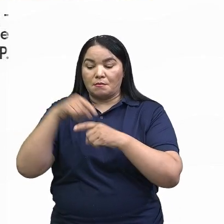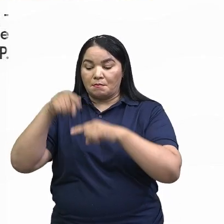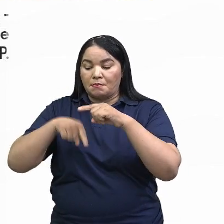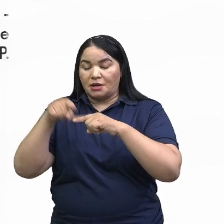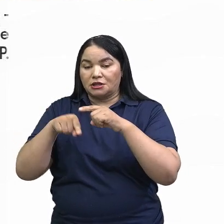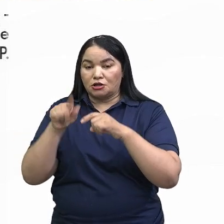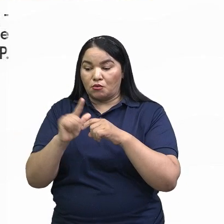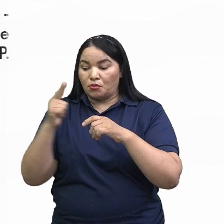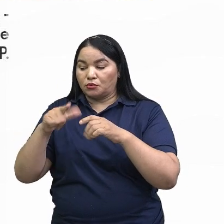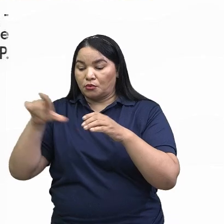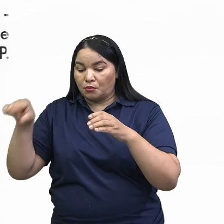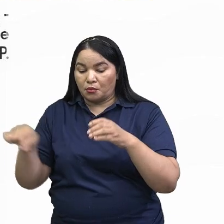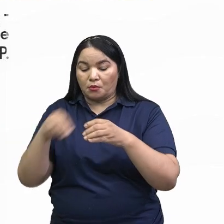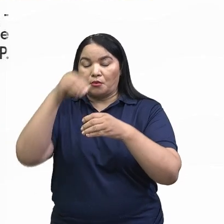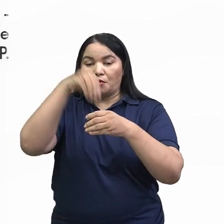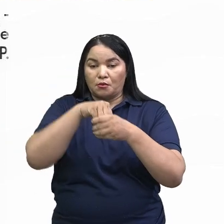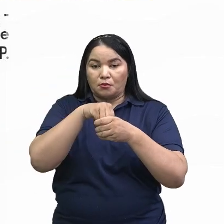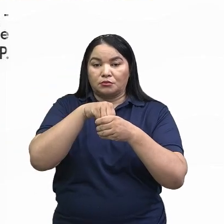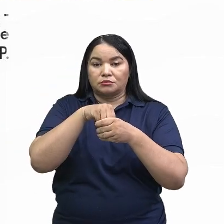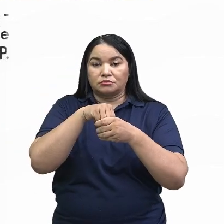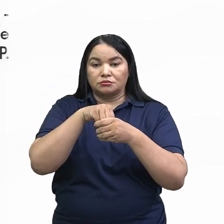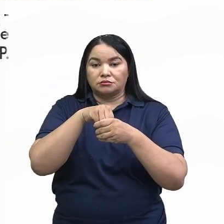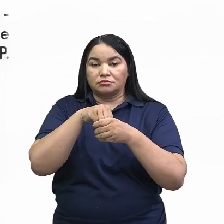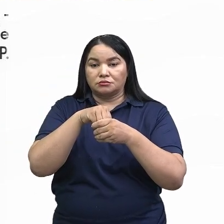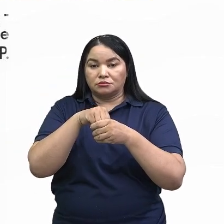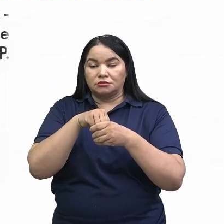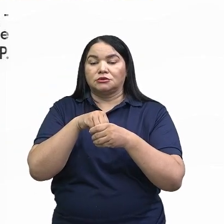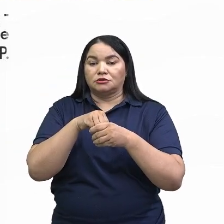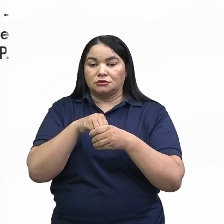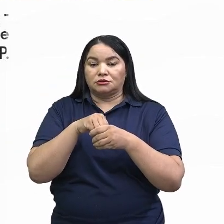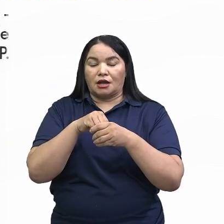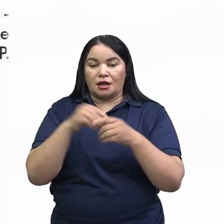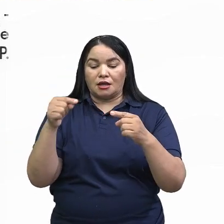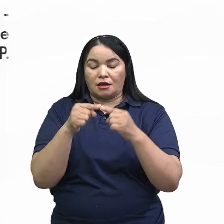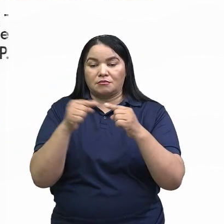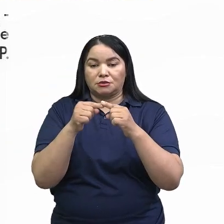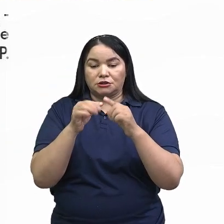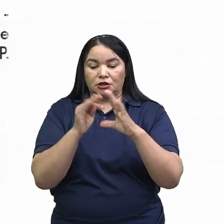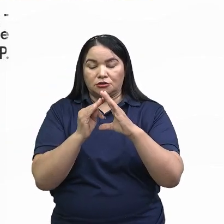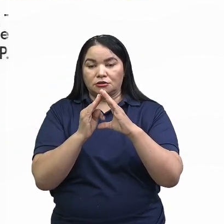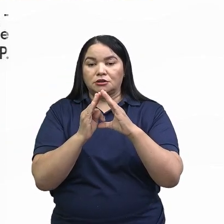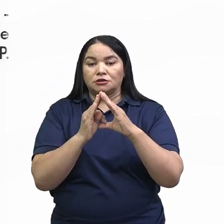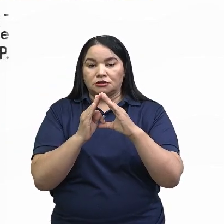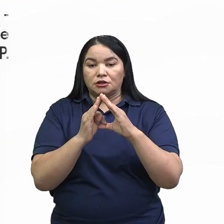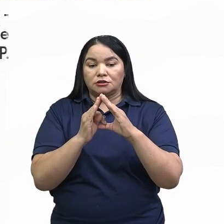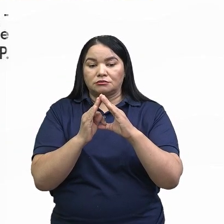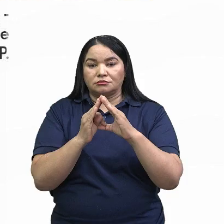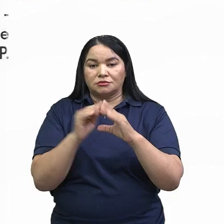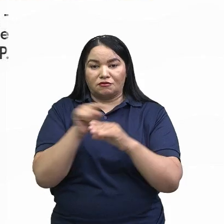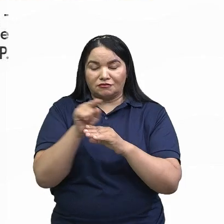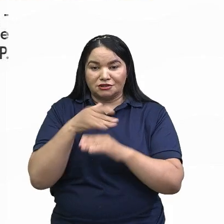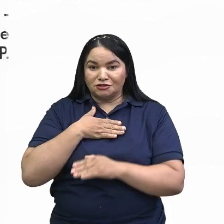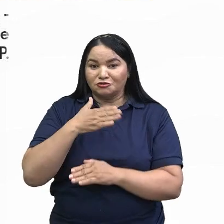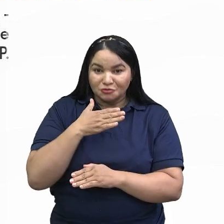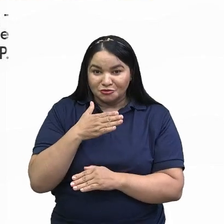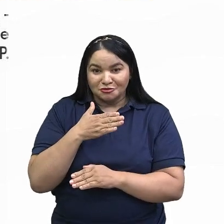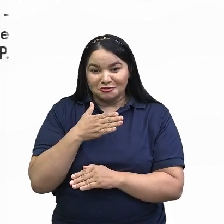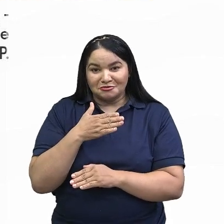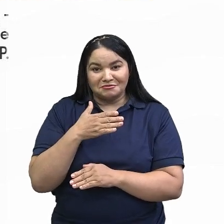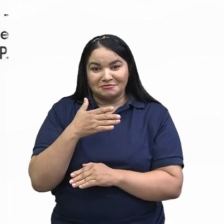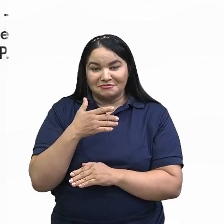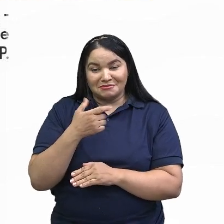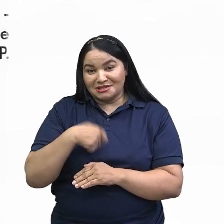de uma espécie diferente em uma outra espécie. Tá? Então, olha só. Para que a gente não se assuste ali com esses